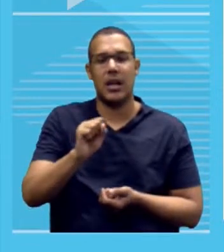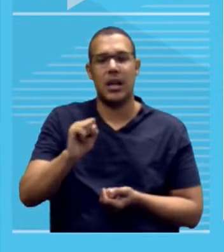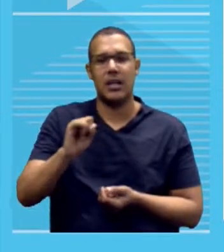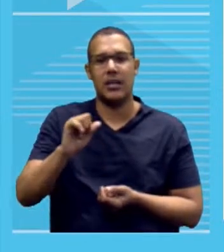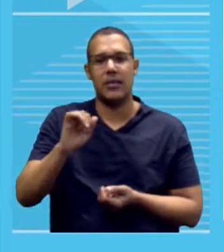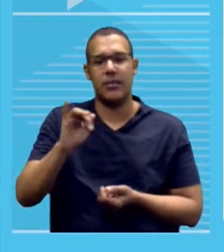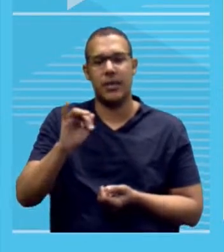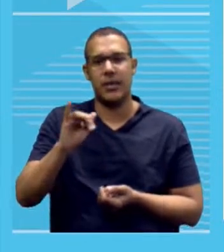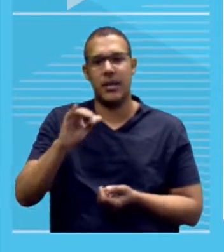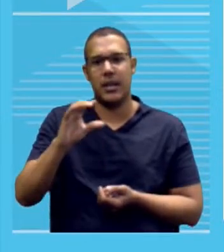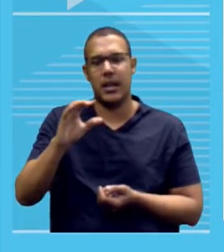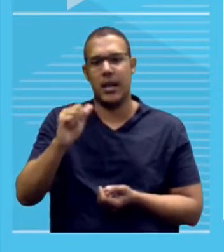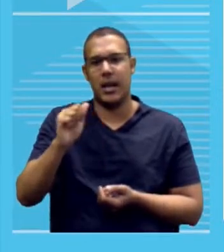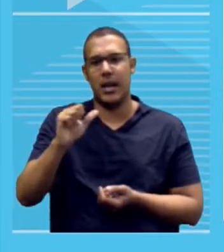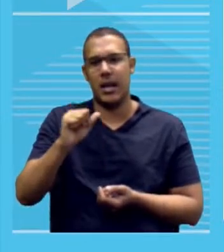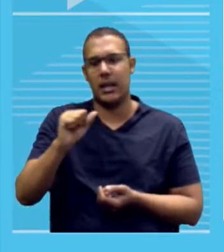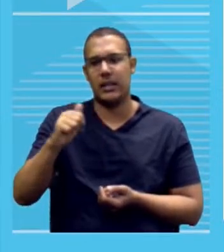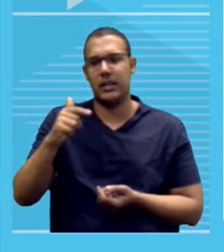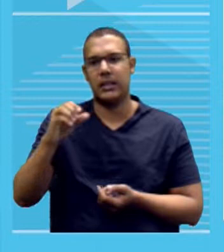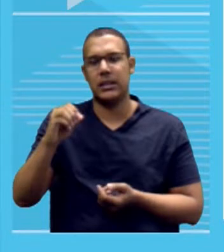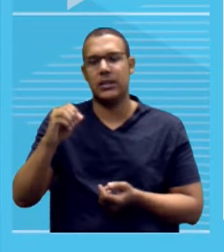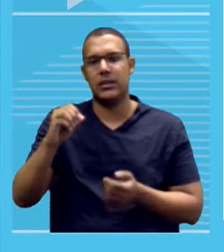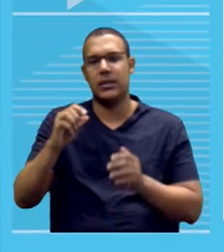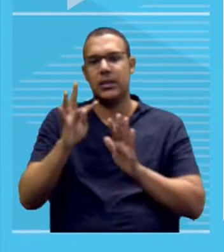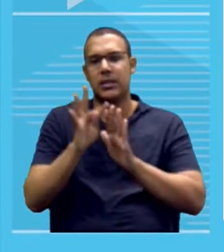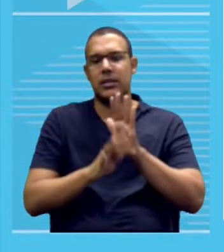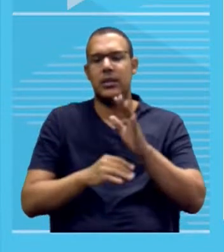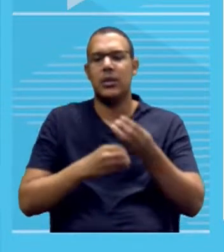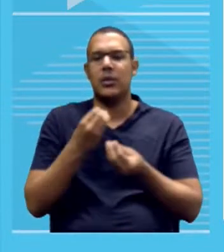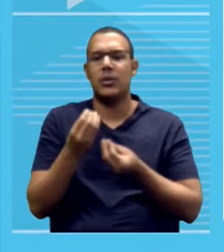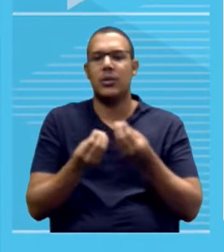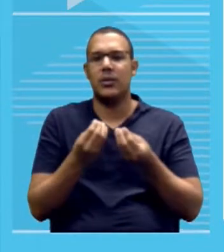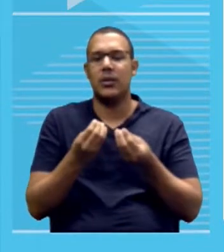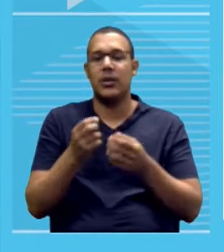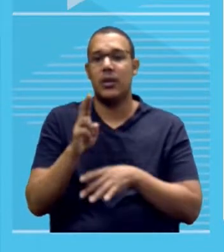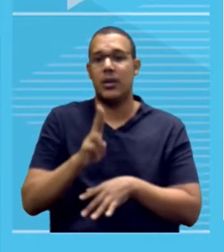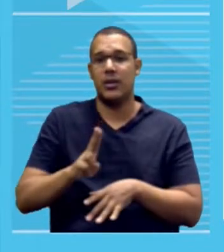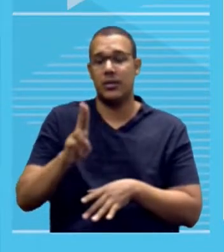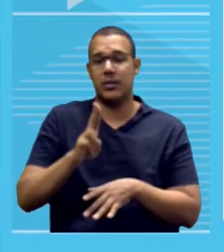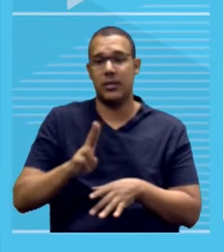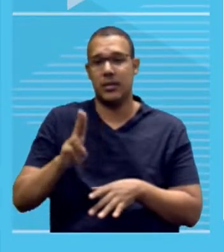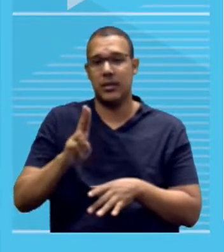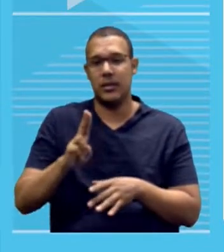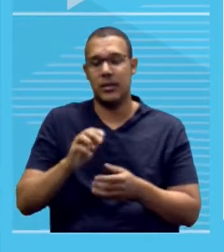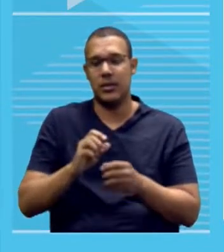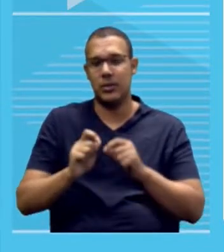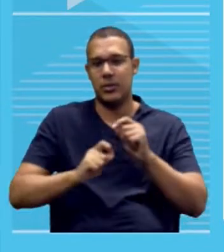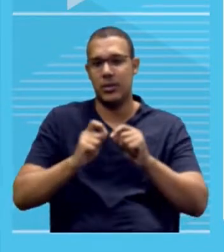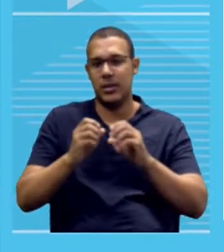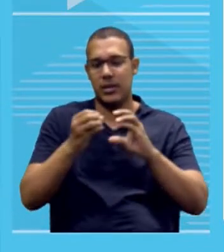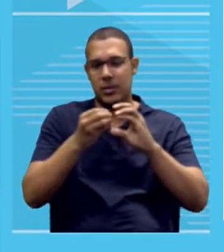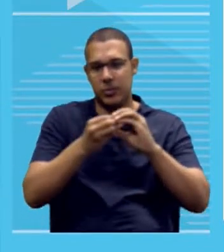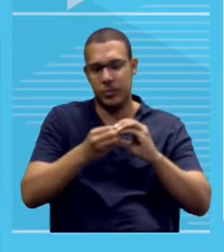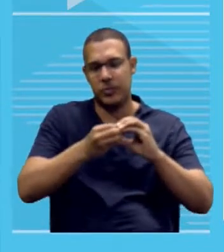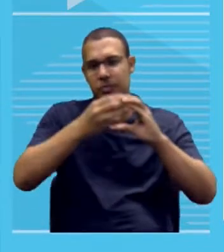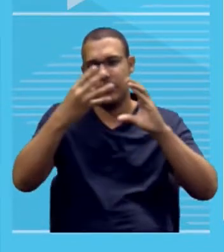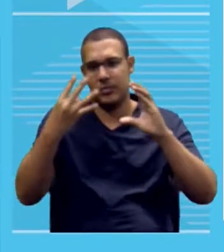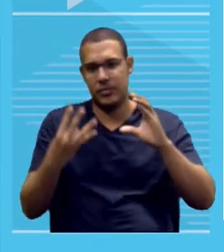textos então o que que eu uso para classificar textos Eu uso as características